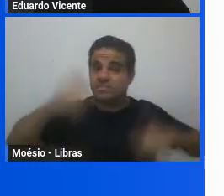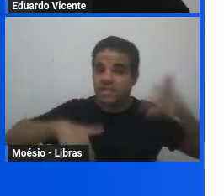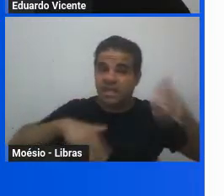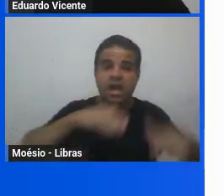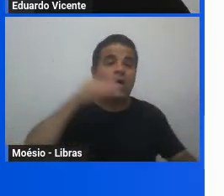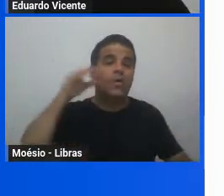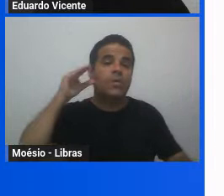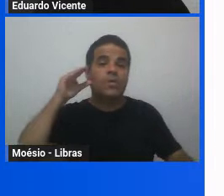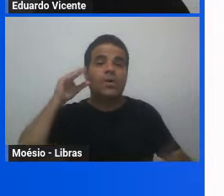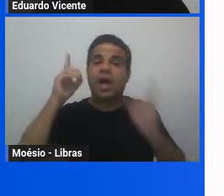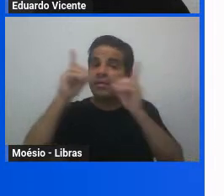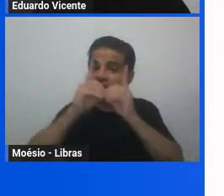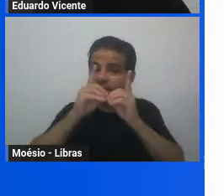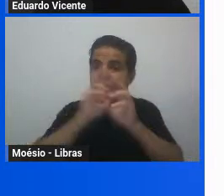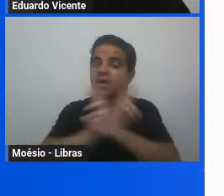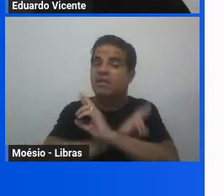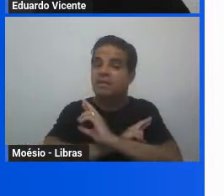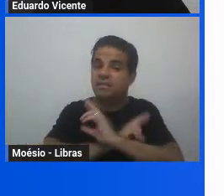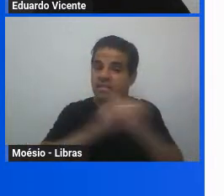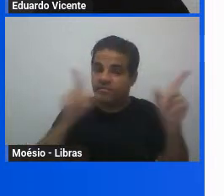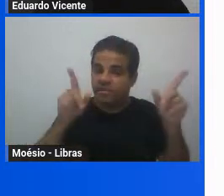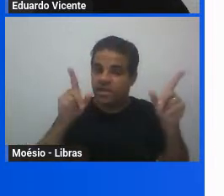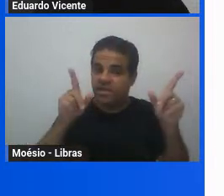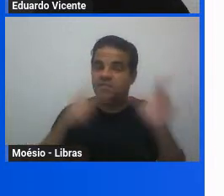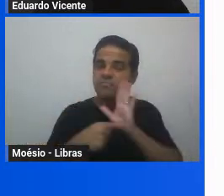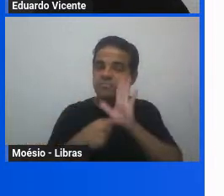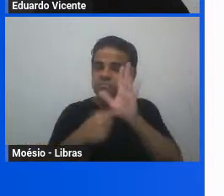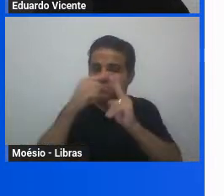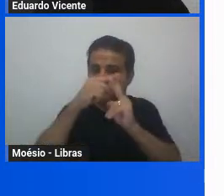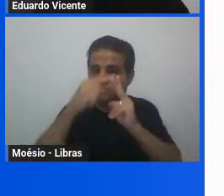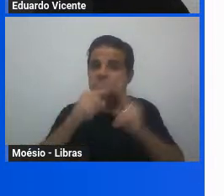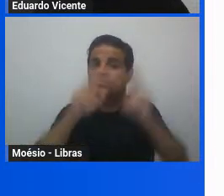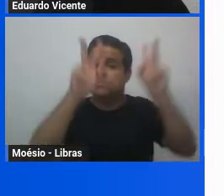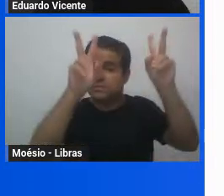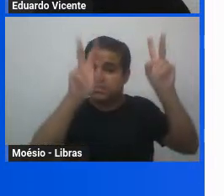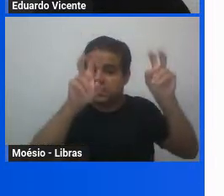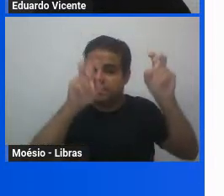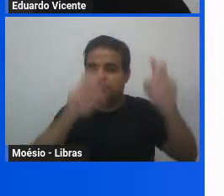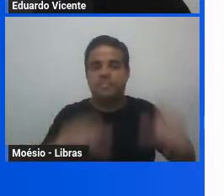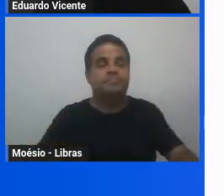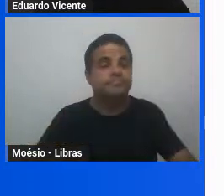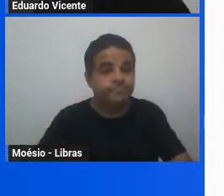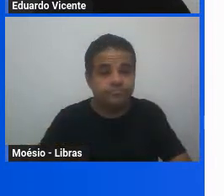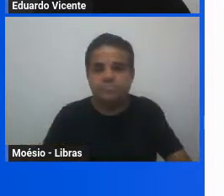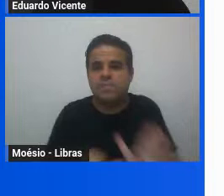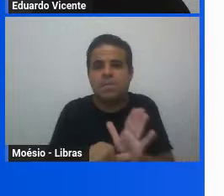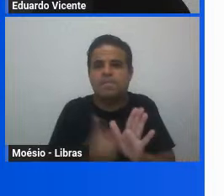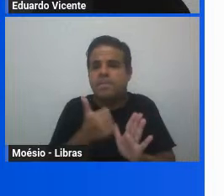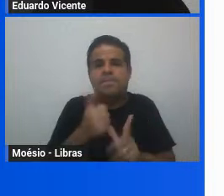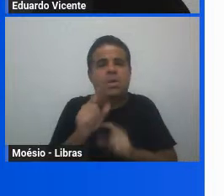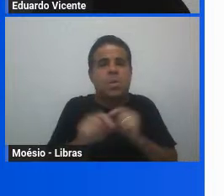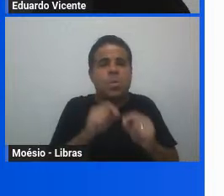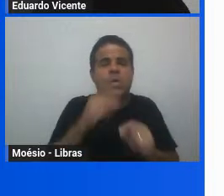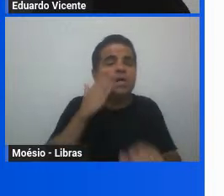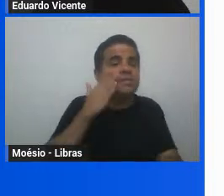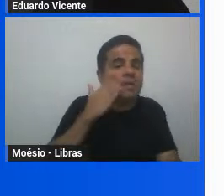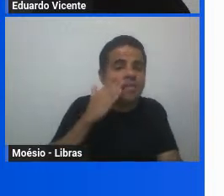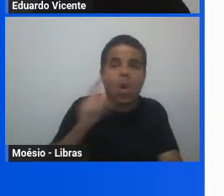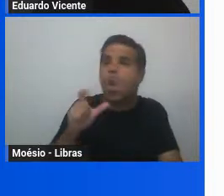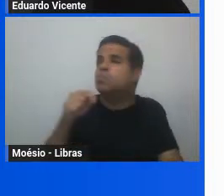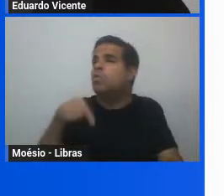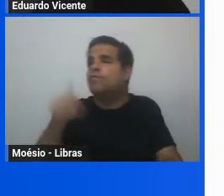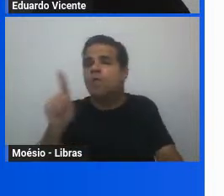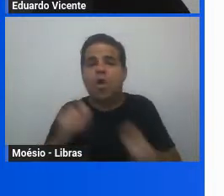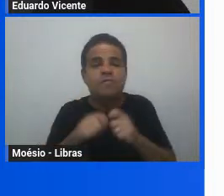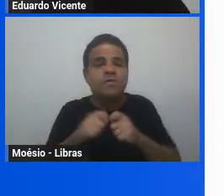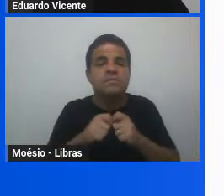Atendimento diferente. Vamos tentar abordar os dois temas agora. A primeira coisa é a gente saber aonde eu vou realizar as